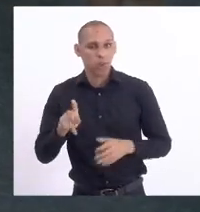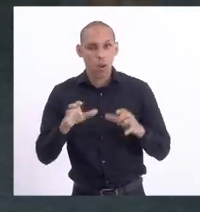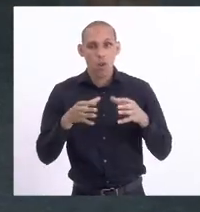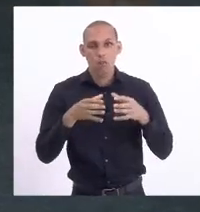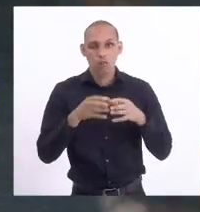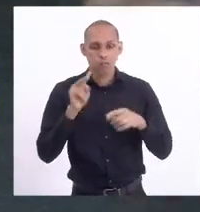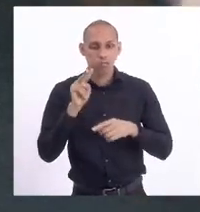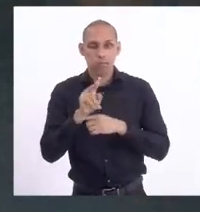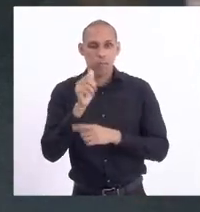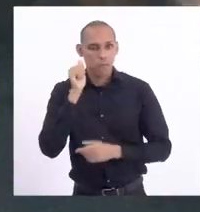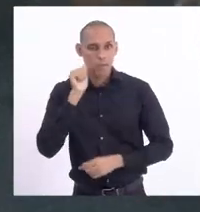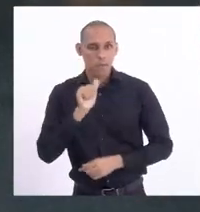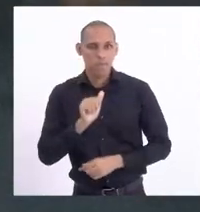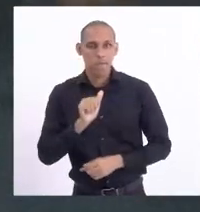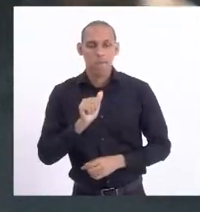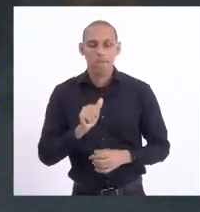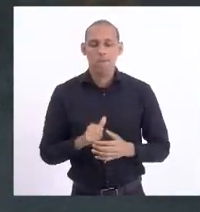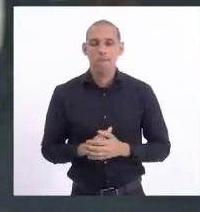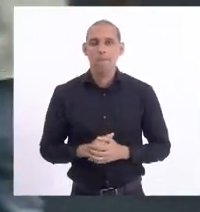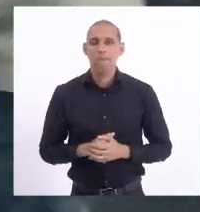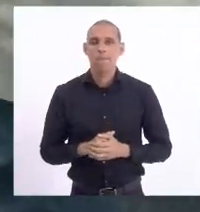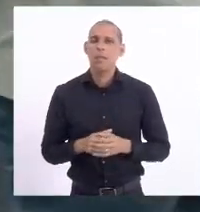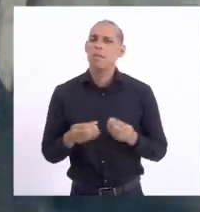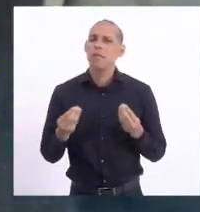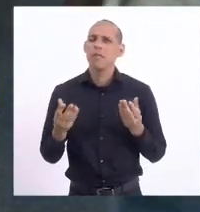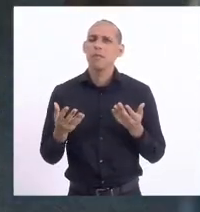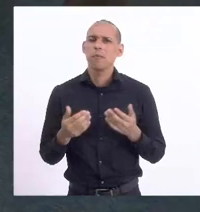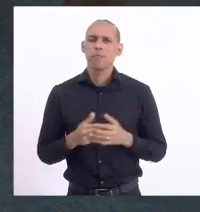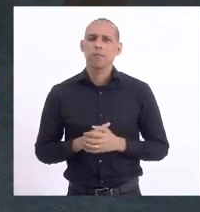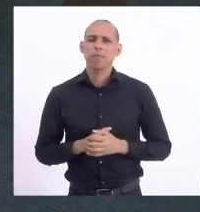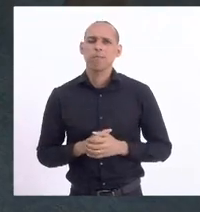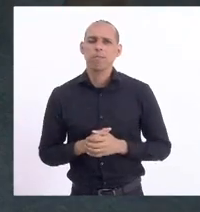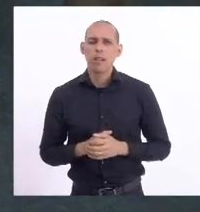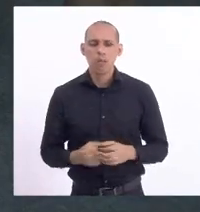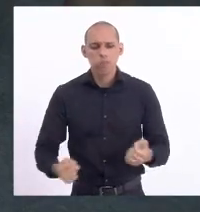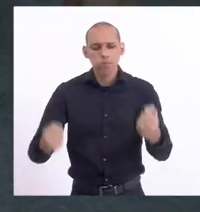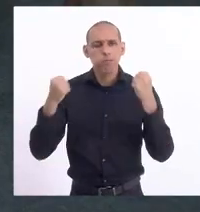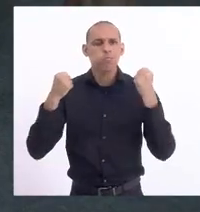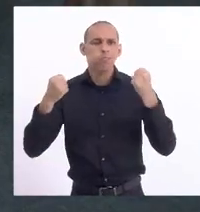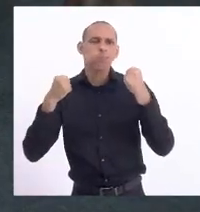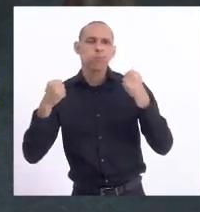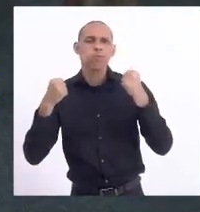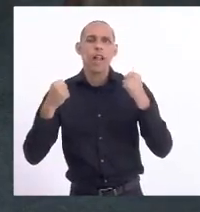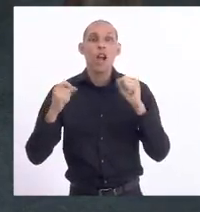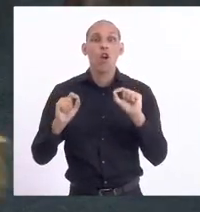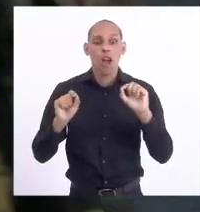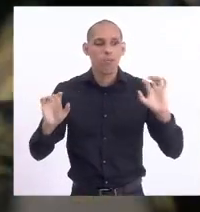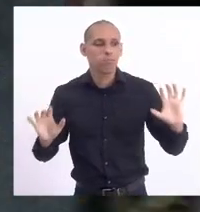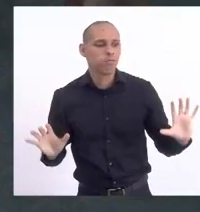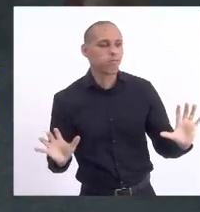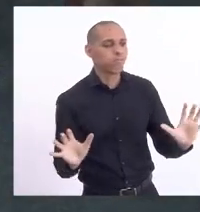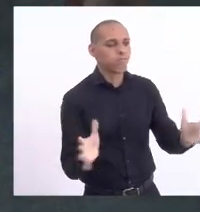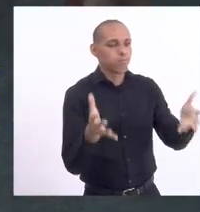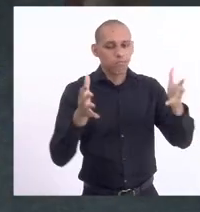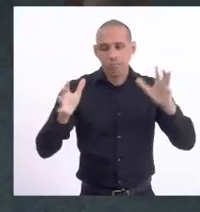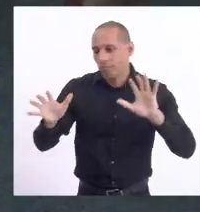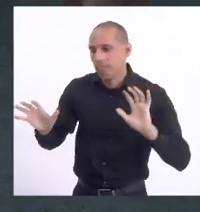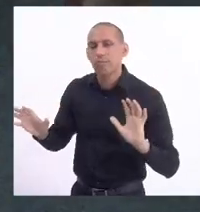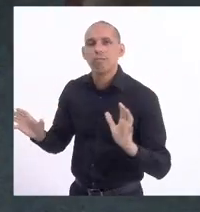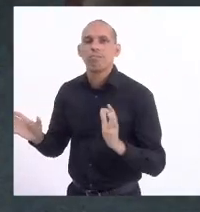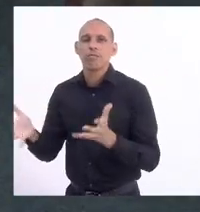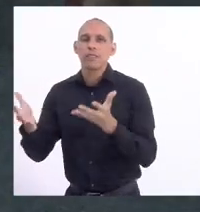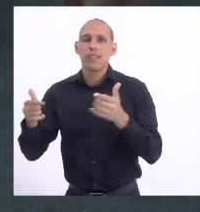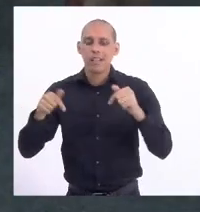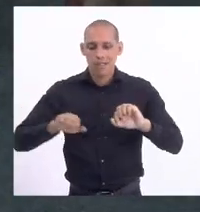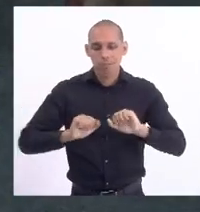das Mulheres, para fortalecer a campanha que está sendo feita por